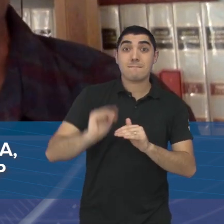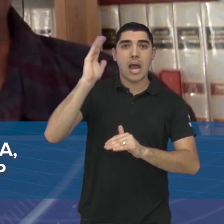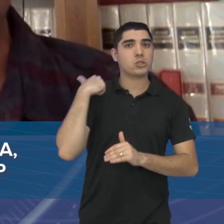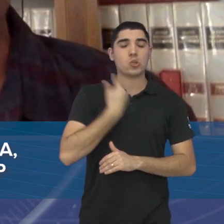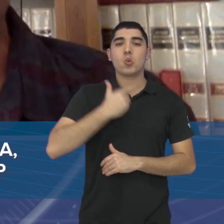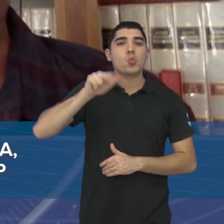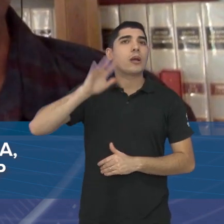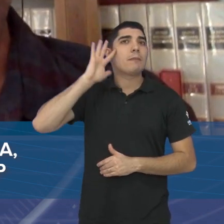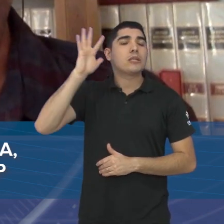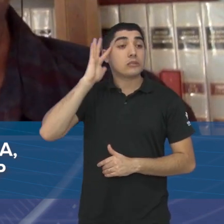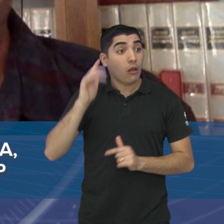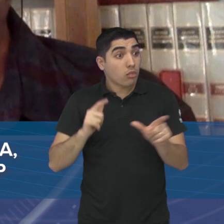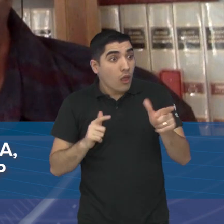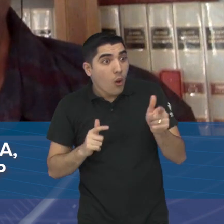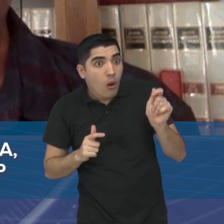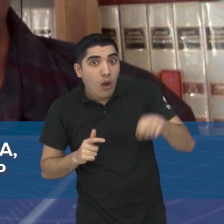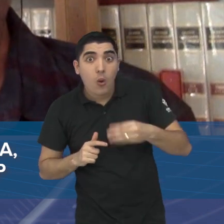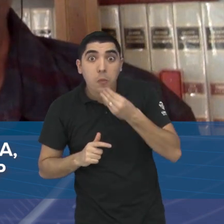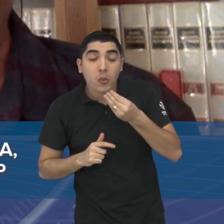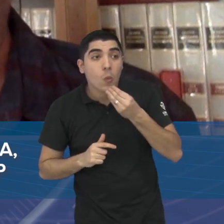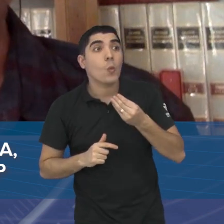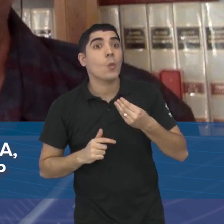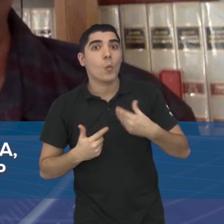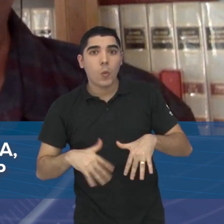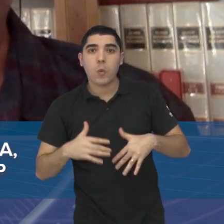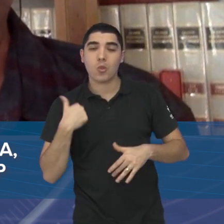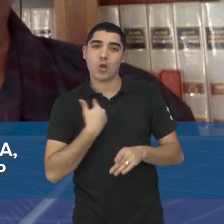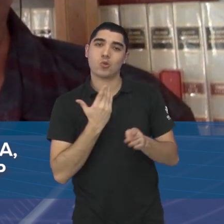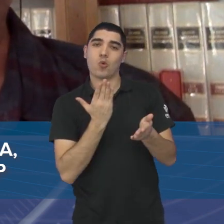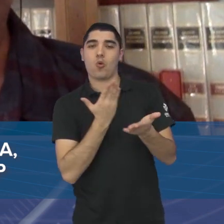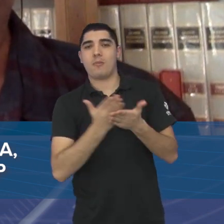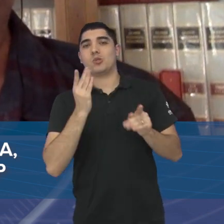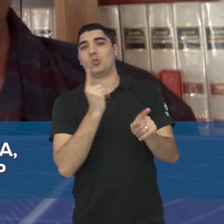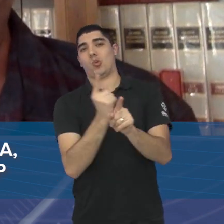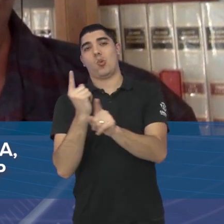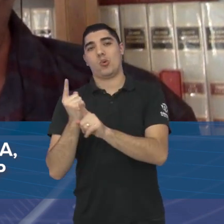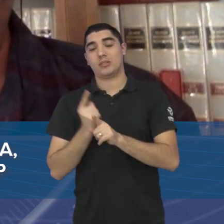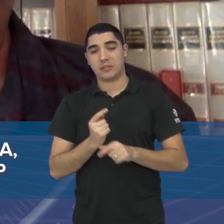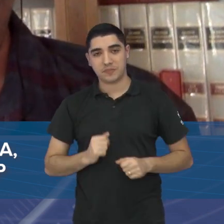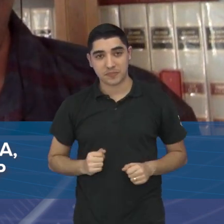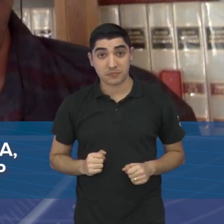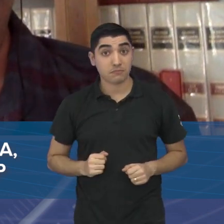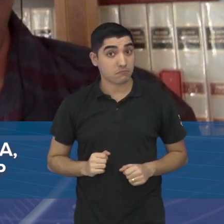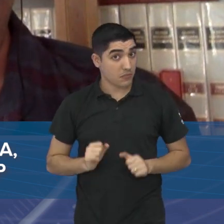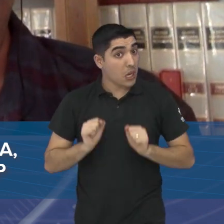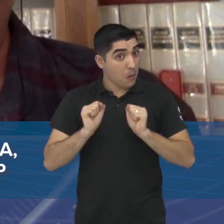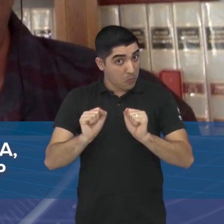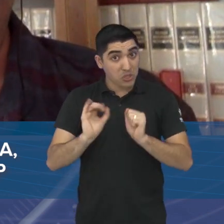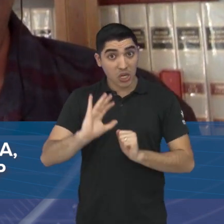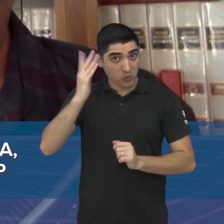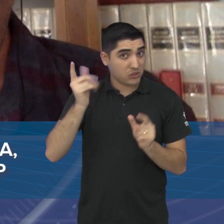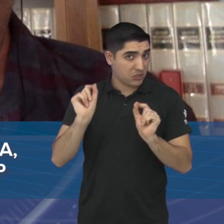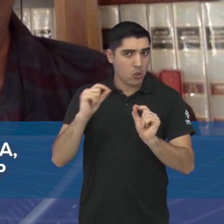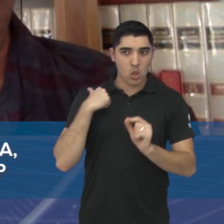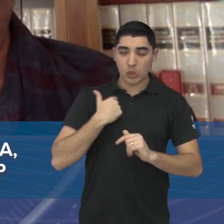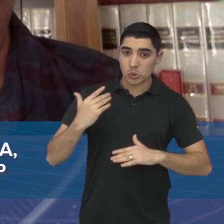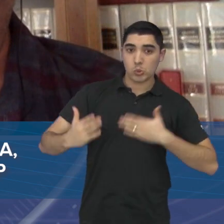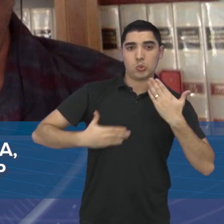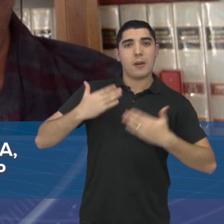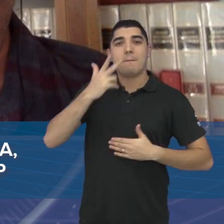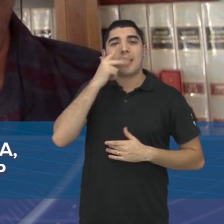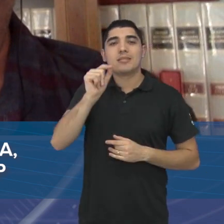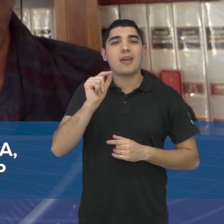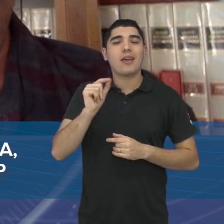muito maiores do que as que a gente imagina para encontrar vida fora da Terra. Não podemos ser